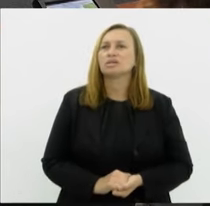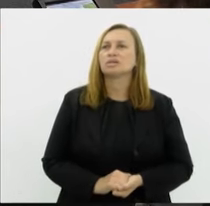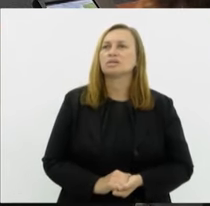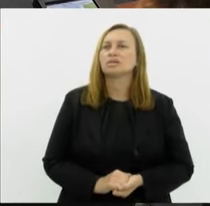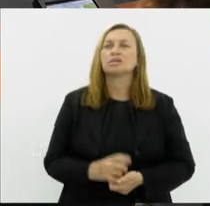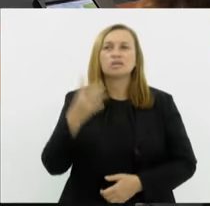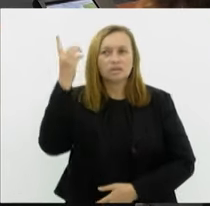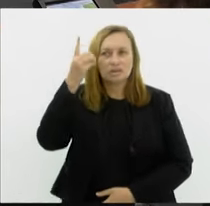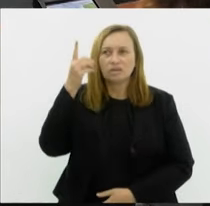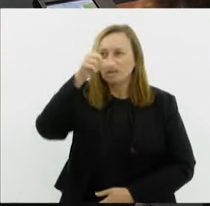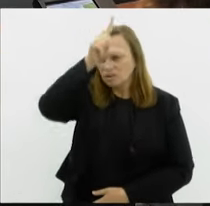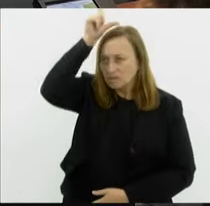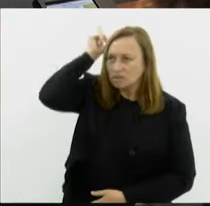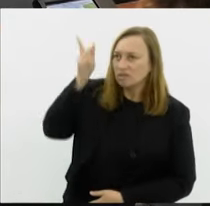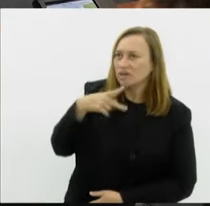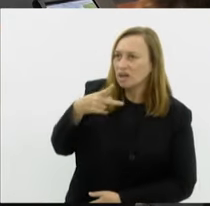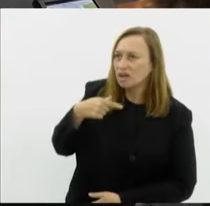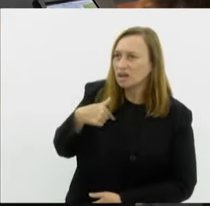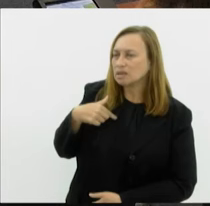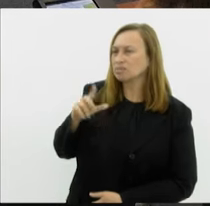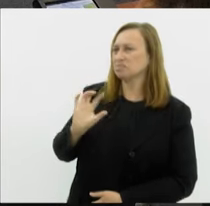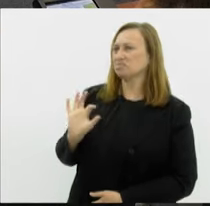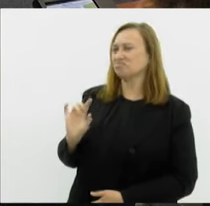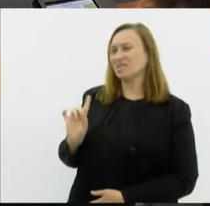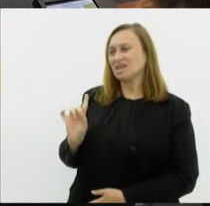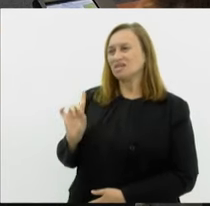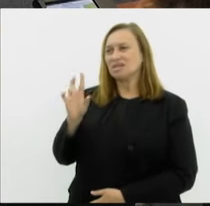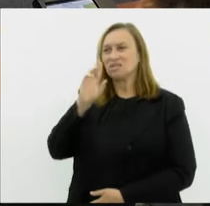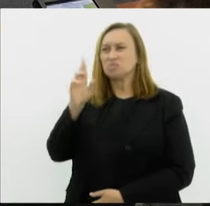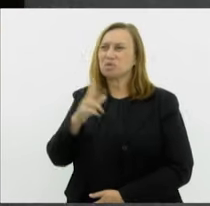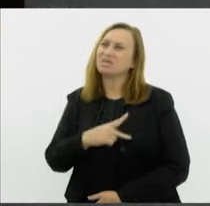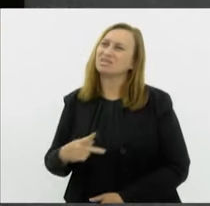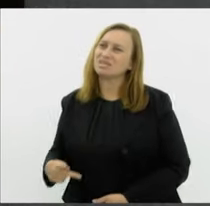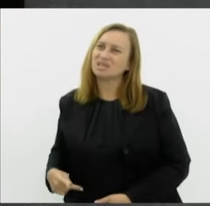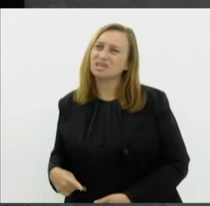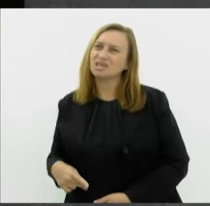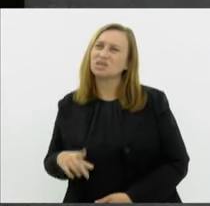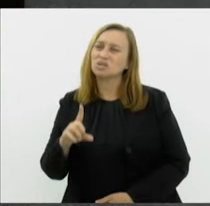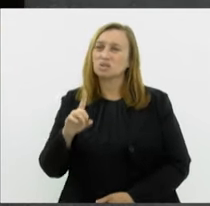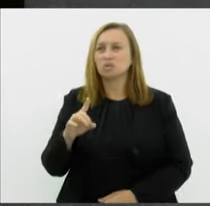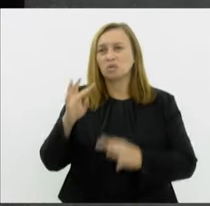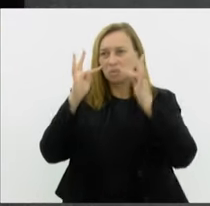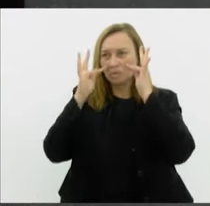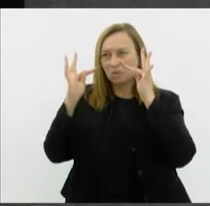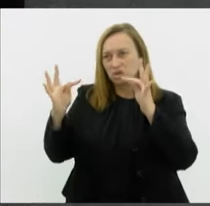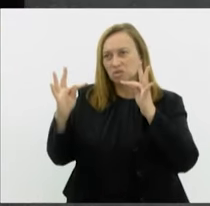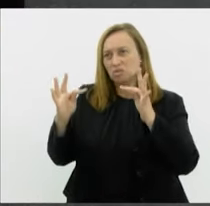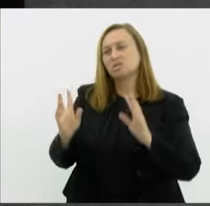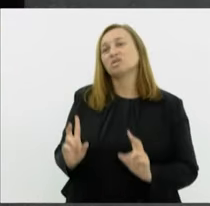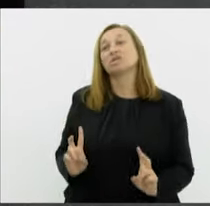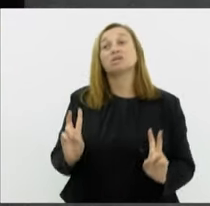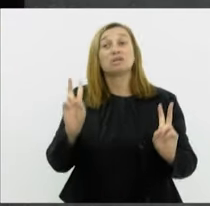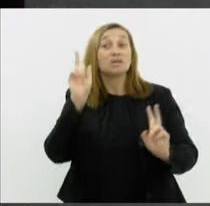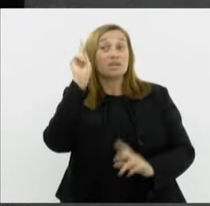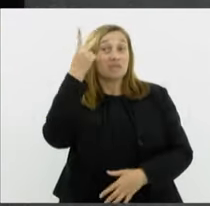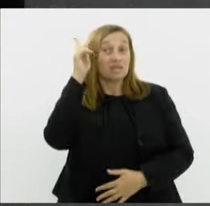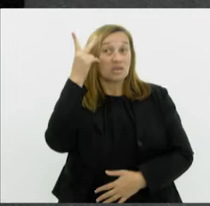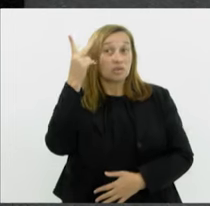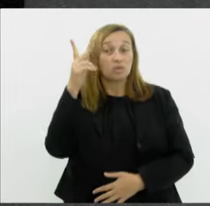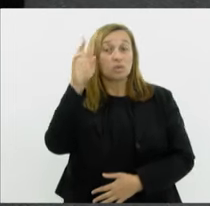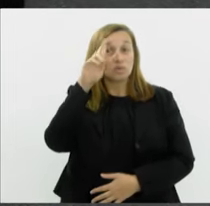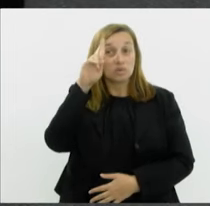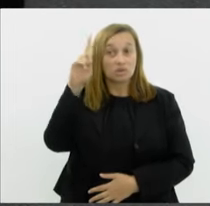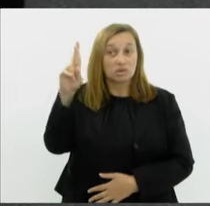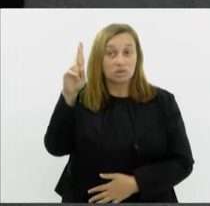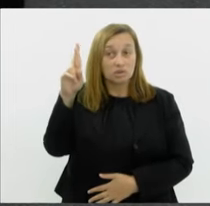Luiz, vai falar? Não, senhor presidente. É só para... O senhor é testemunho ocular da história. O senhor presidiu